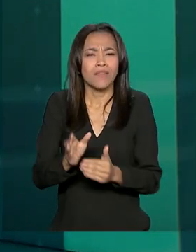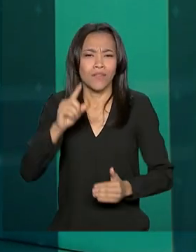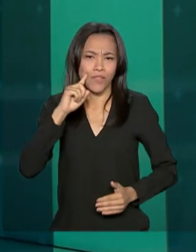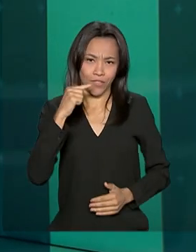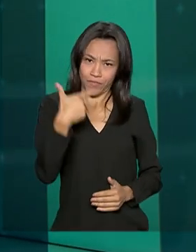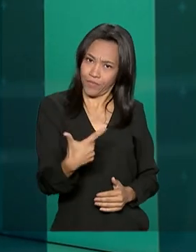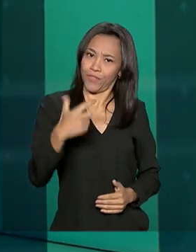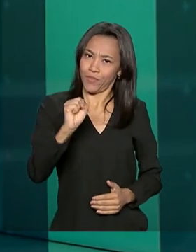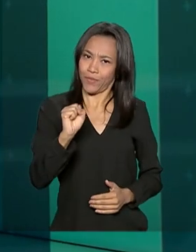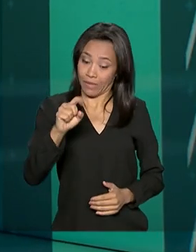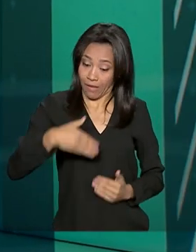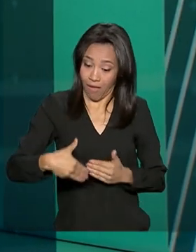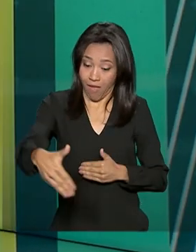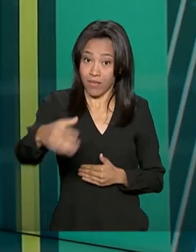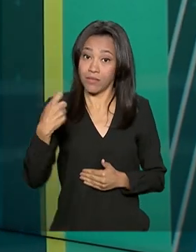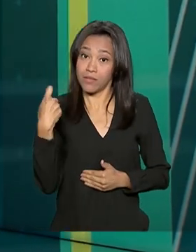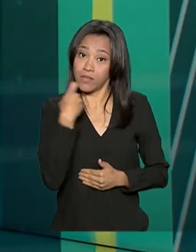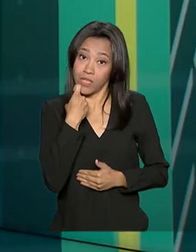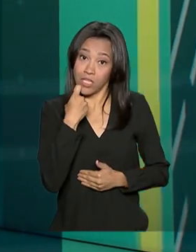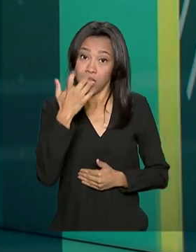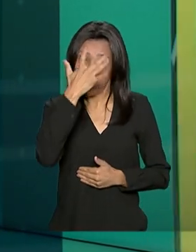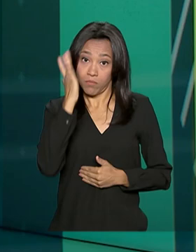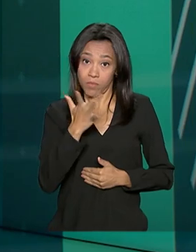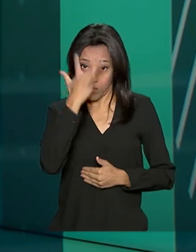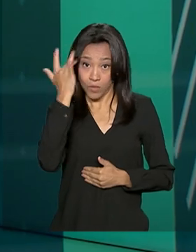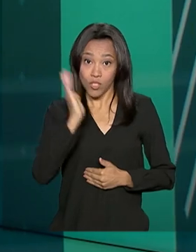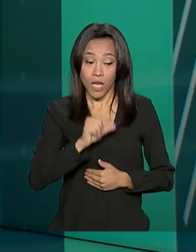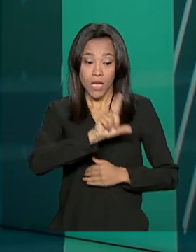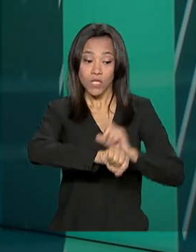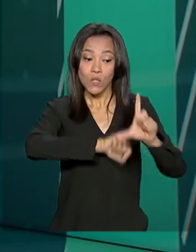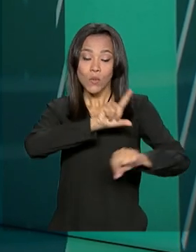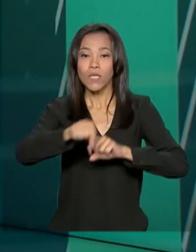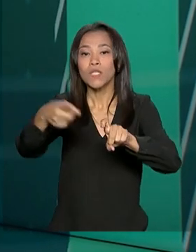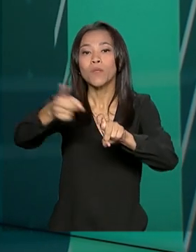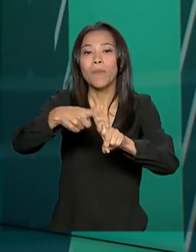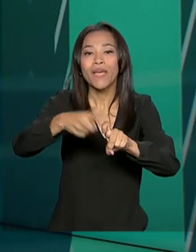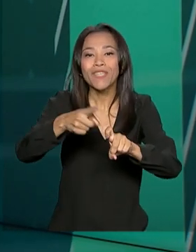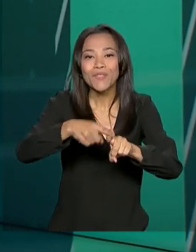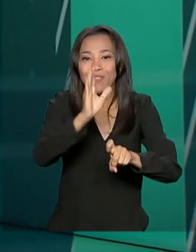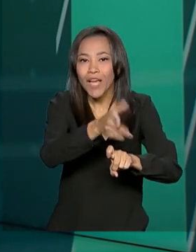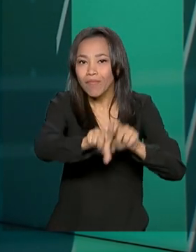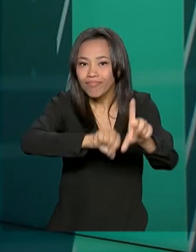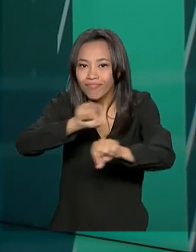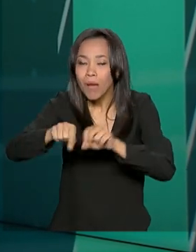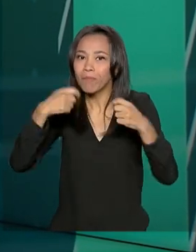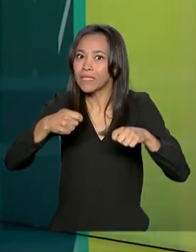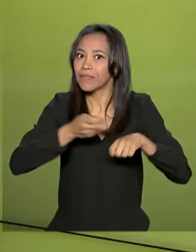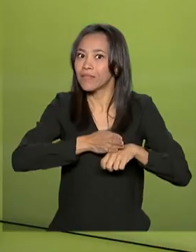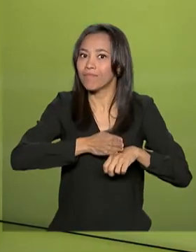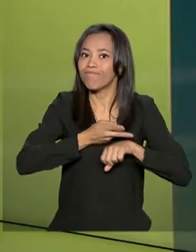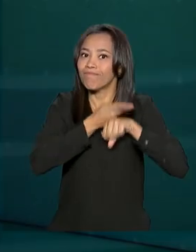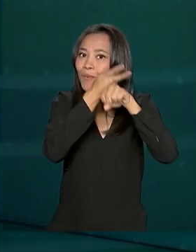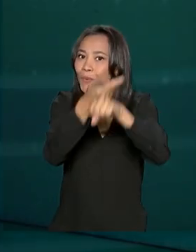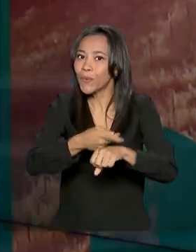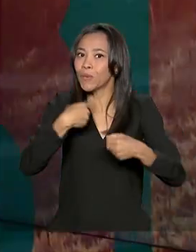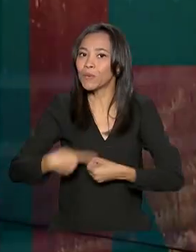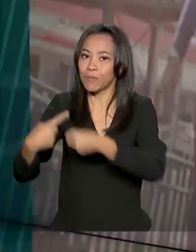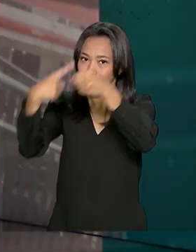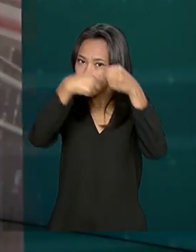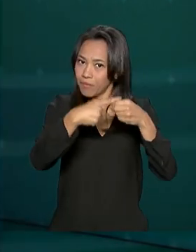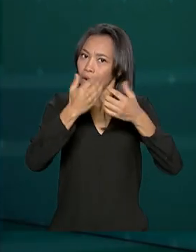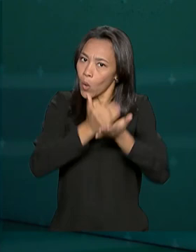sexta-feira os selecionados no programa mais médicos devem comparecer aos municípios para início das atividades